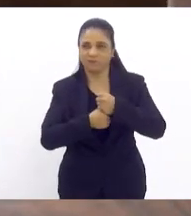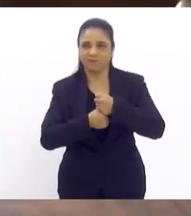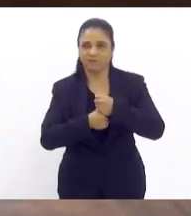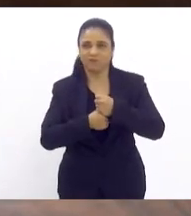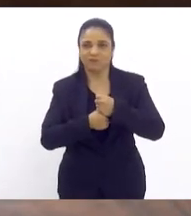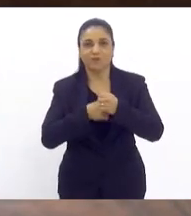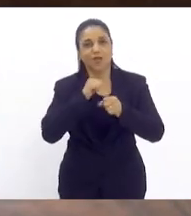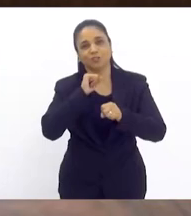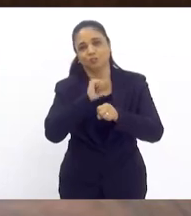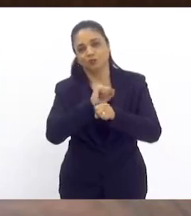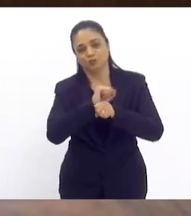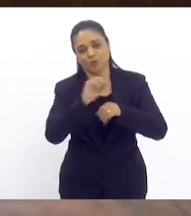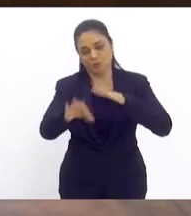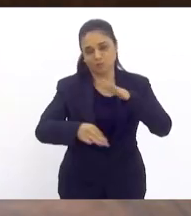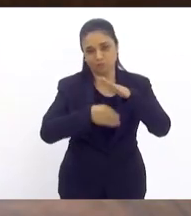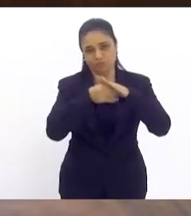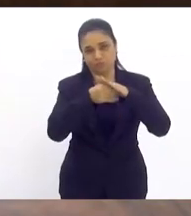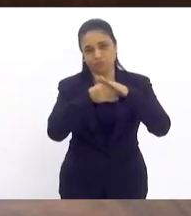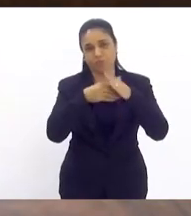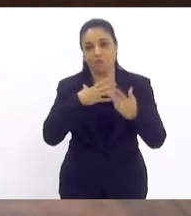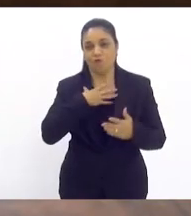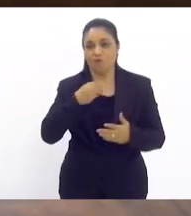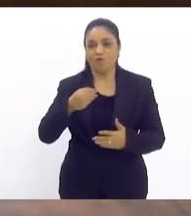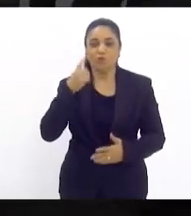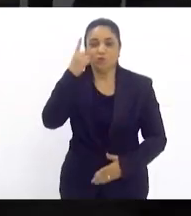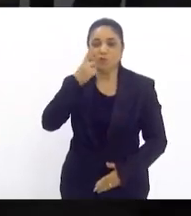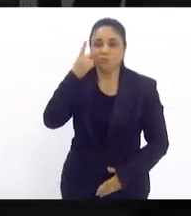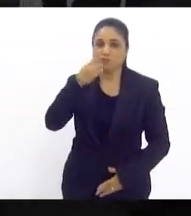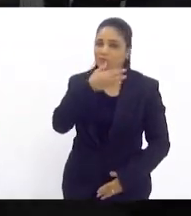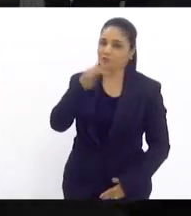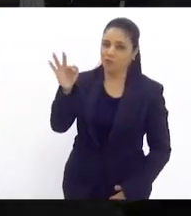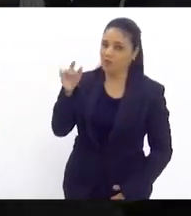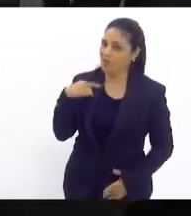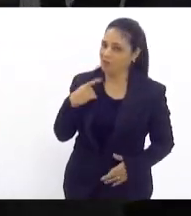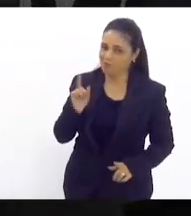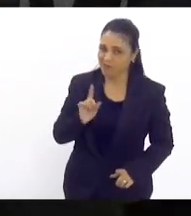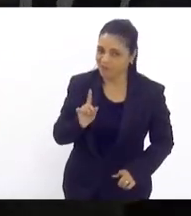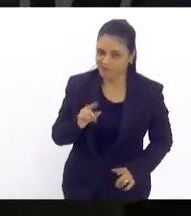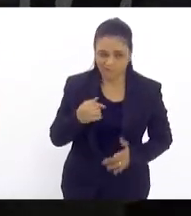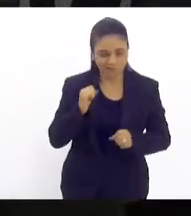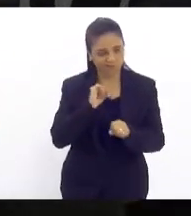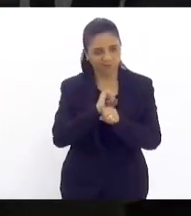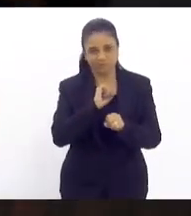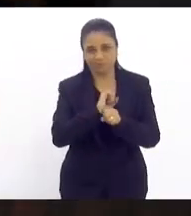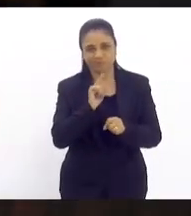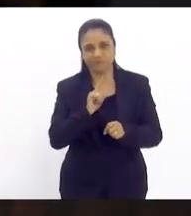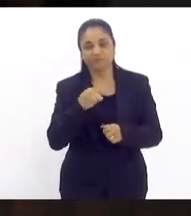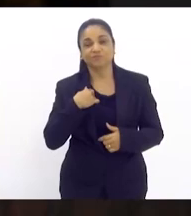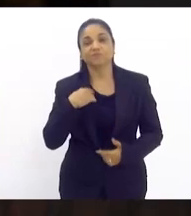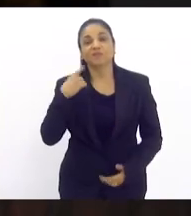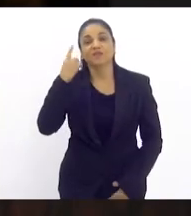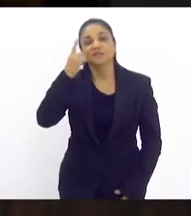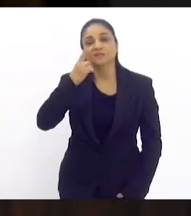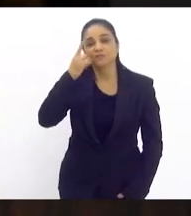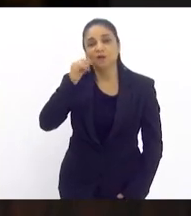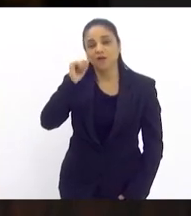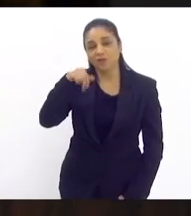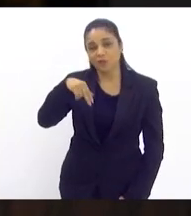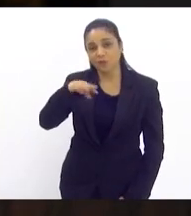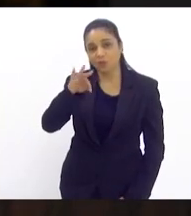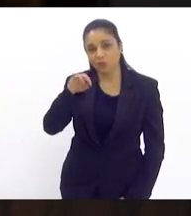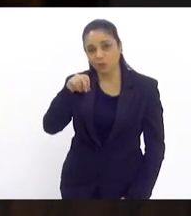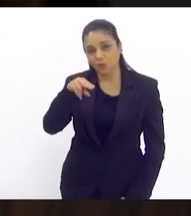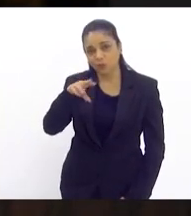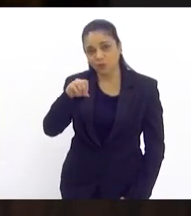da emenda parlamentar do meu filho deputado federal e deputado Antônio de Paula